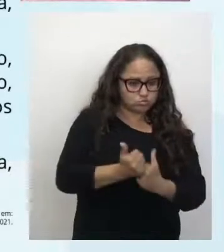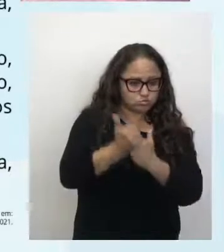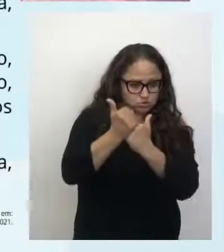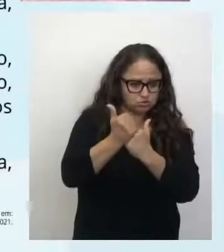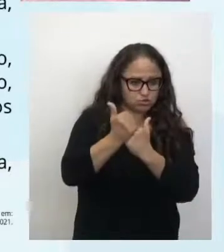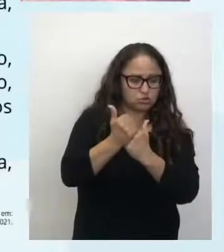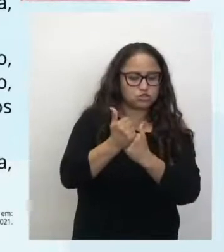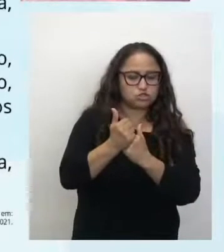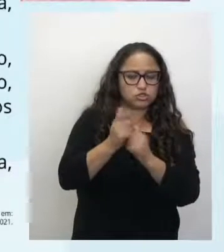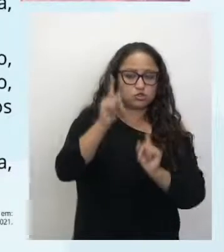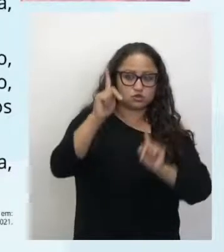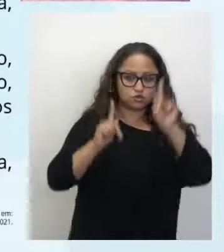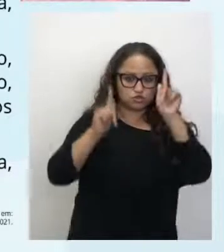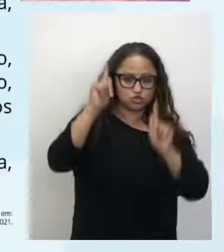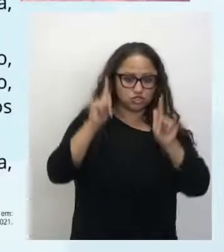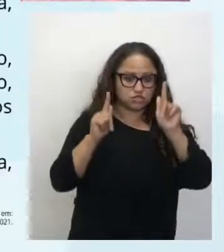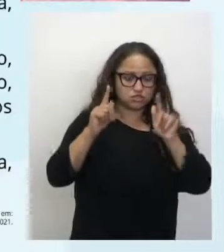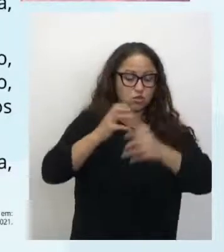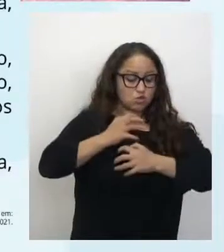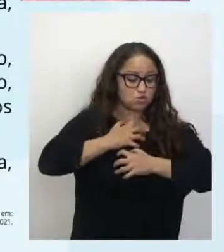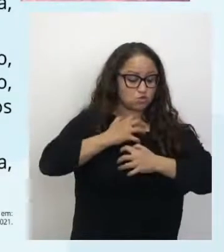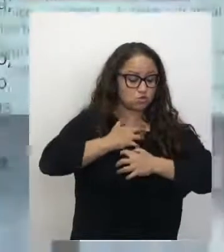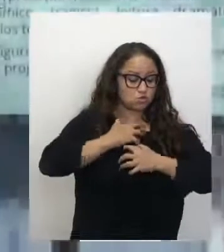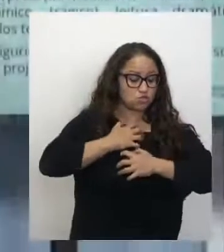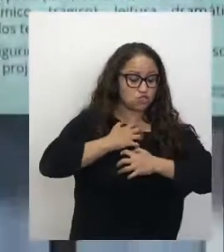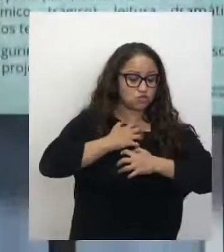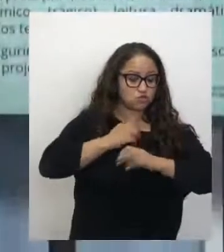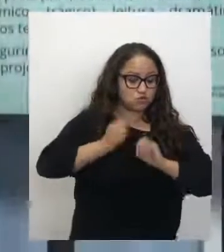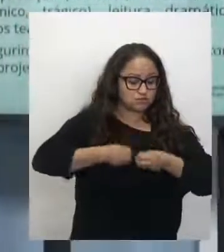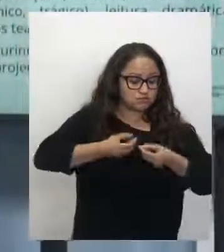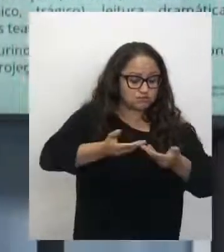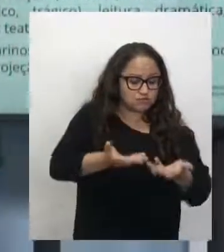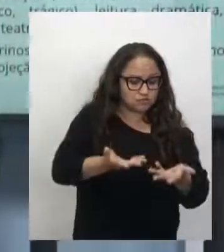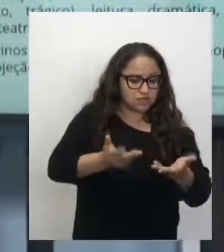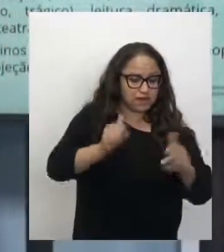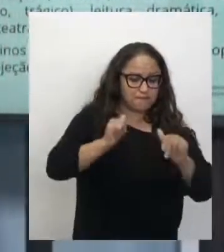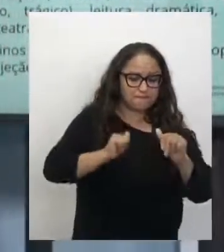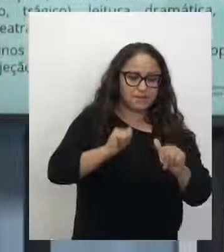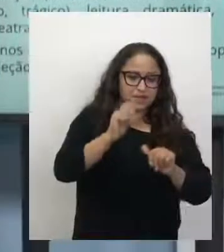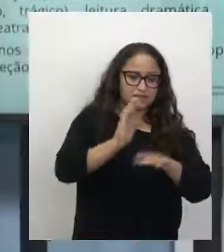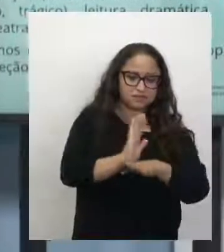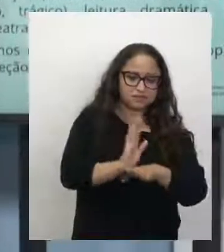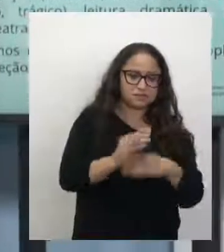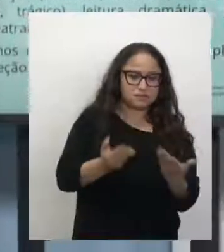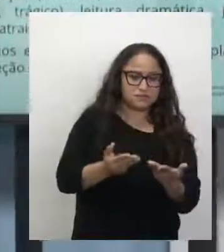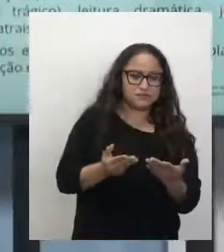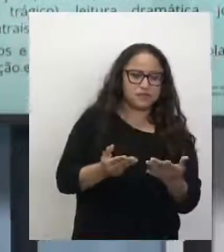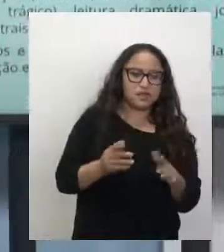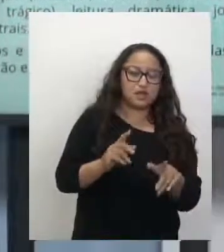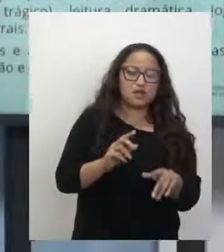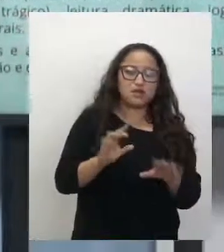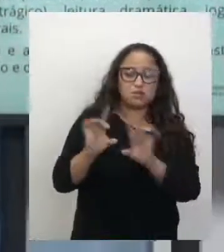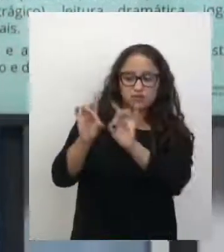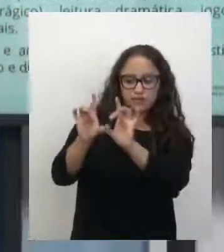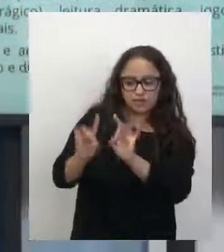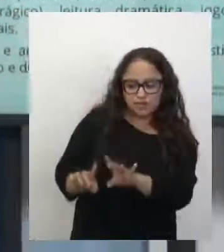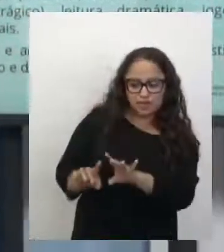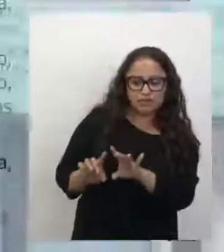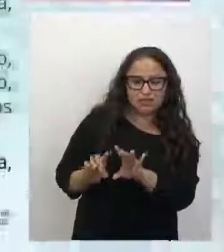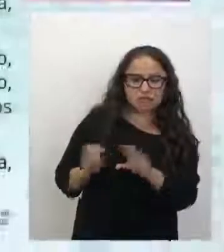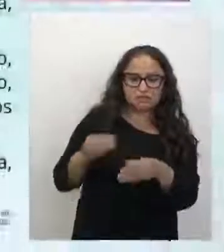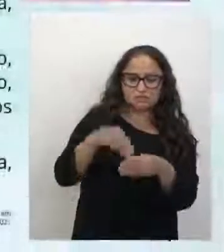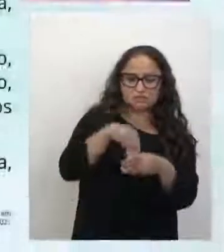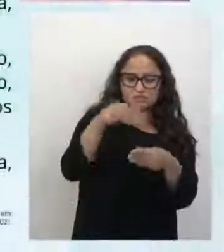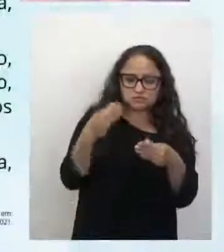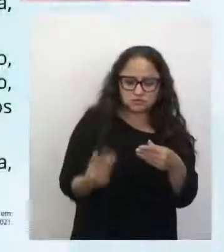vou utilizar e as formas, né, que eu vou dar para esse personagem, certo? Como técnicas de composição e execução, a gente tem